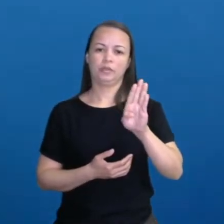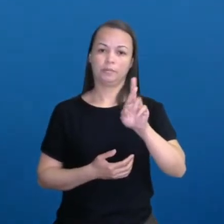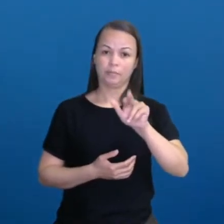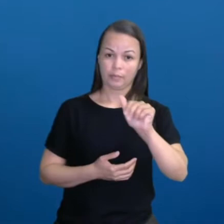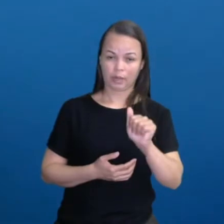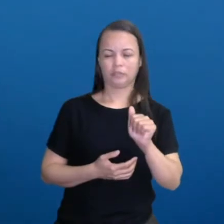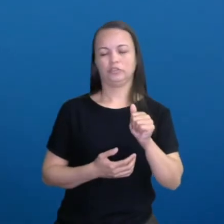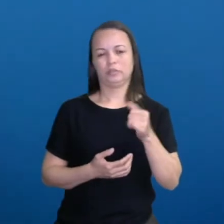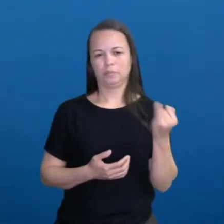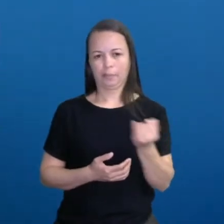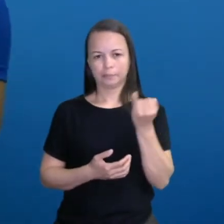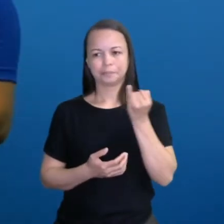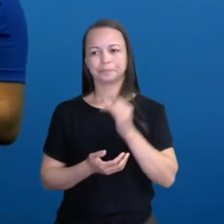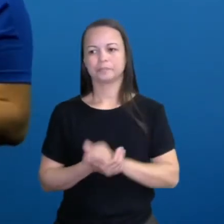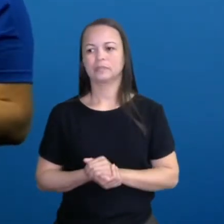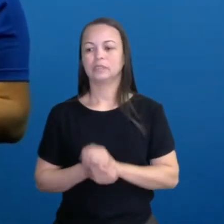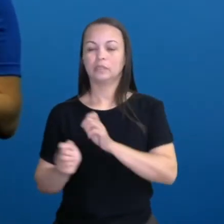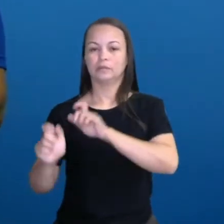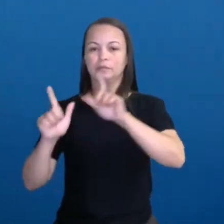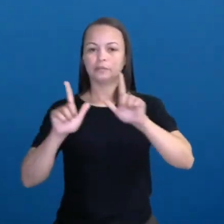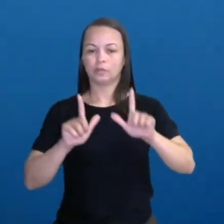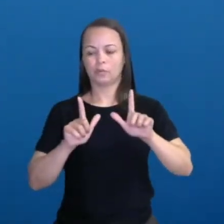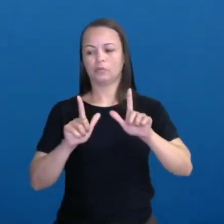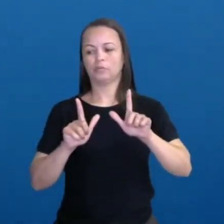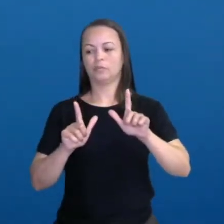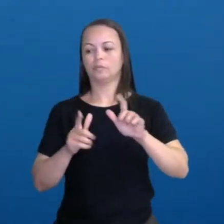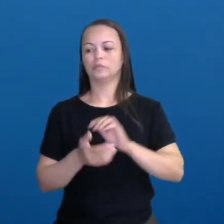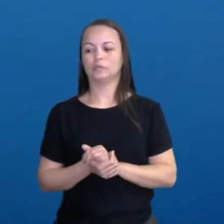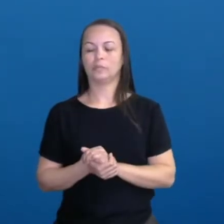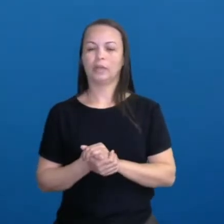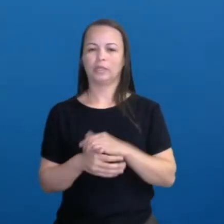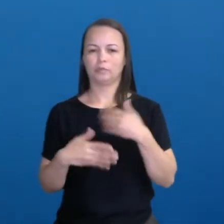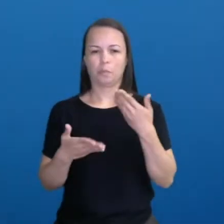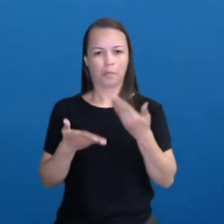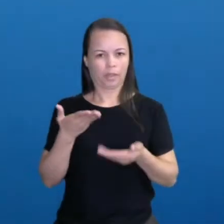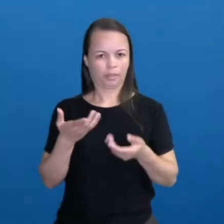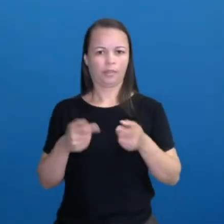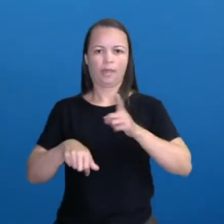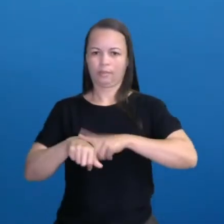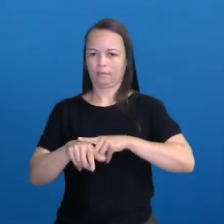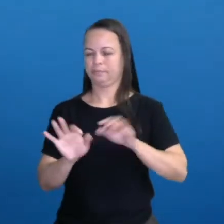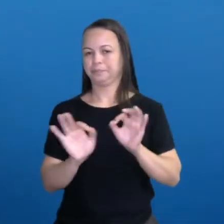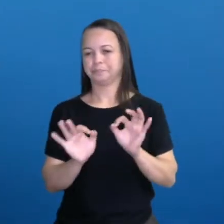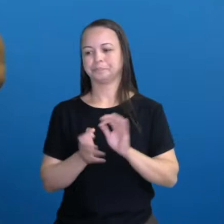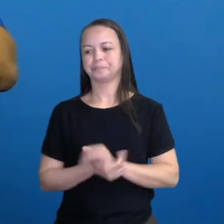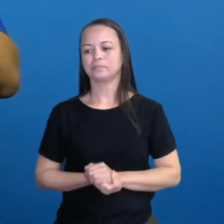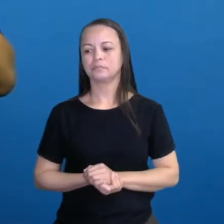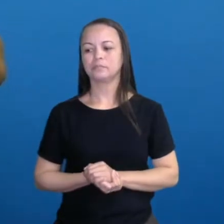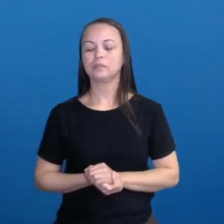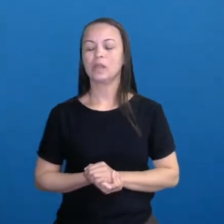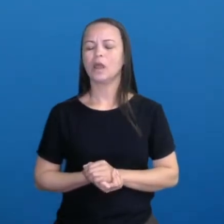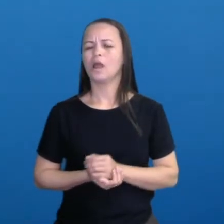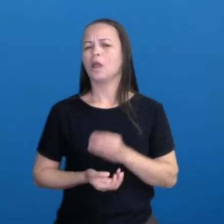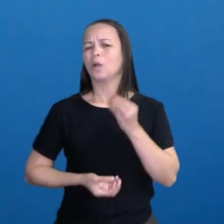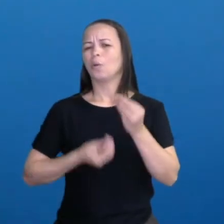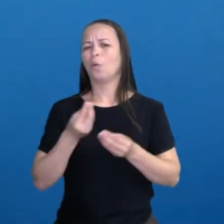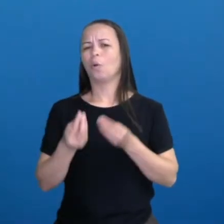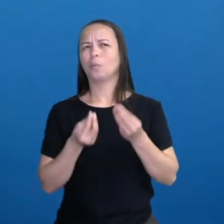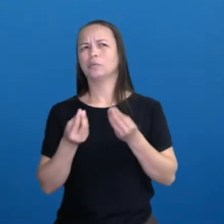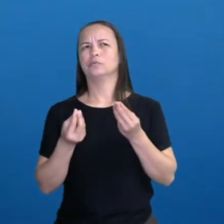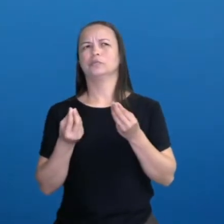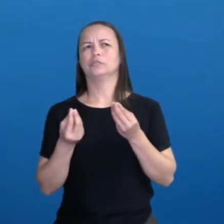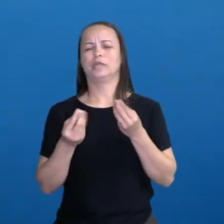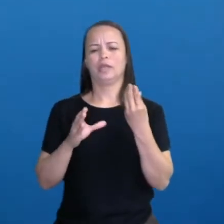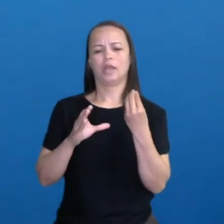produção. E eu vou pedir para a produção, nesse momento, ir para o nosso próximo slide, para a gente não perder muito tempo. E aí, como estaria